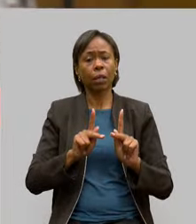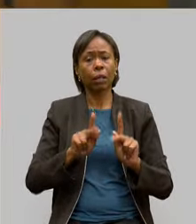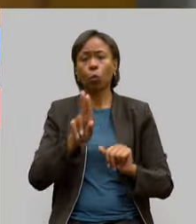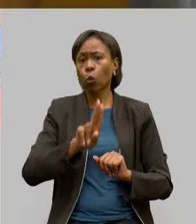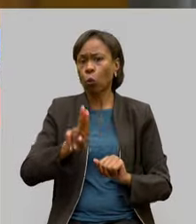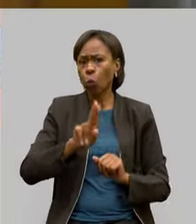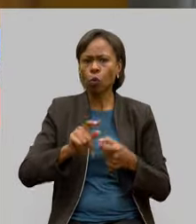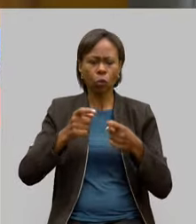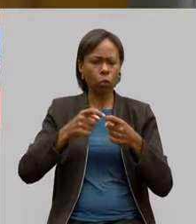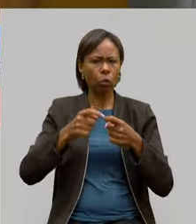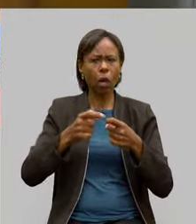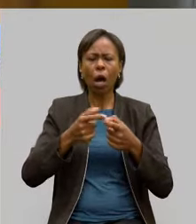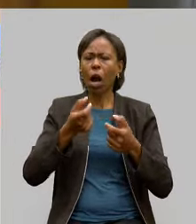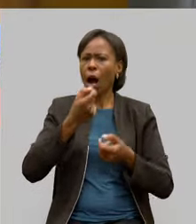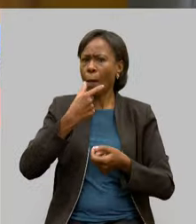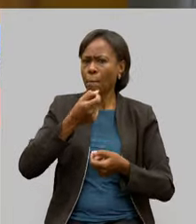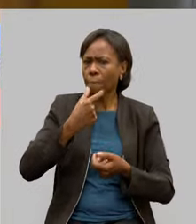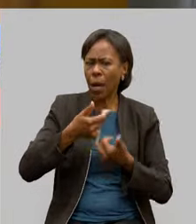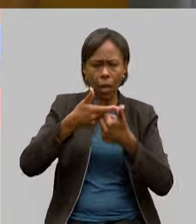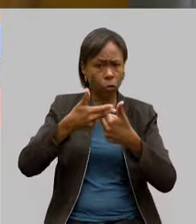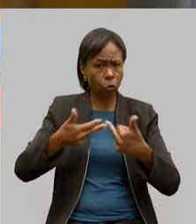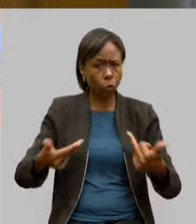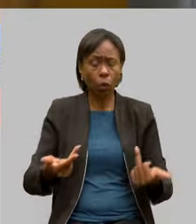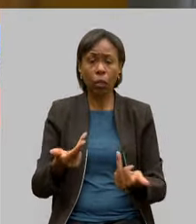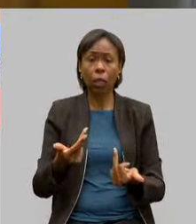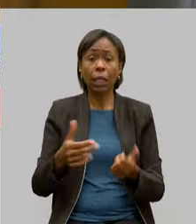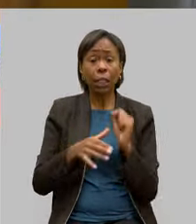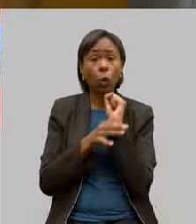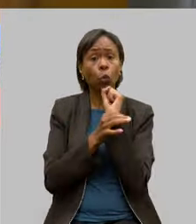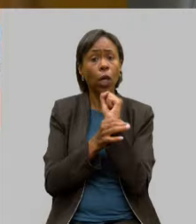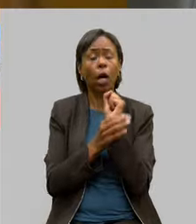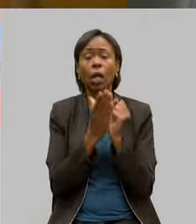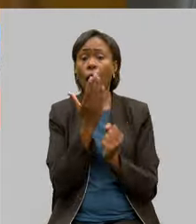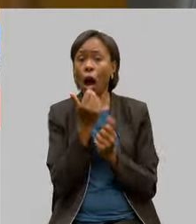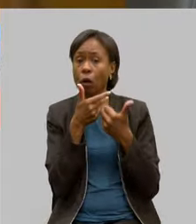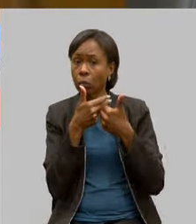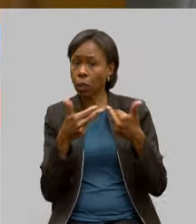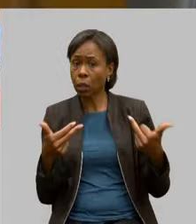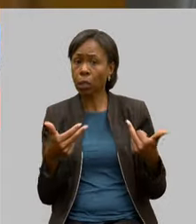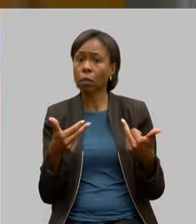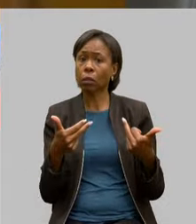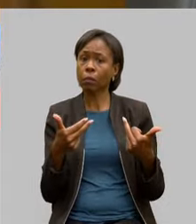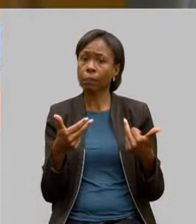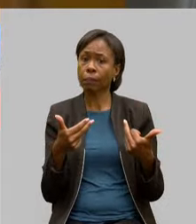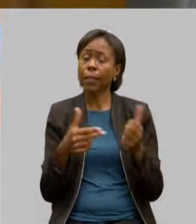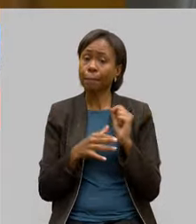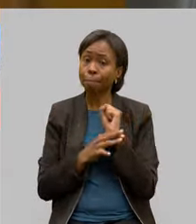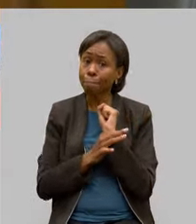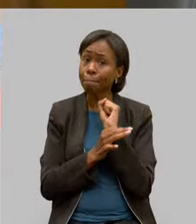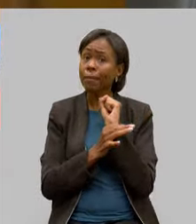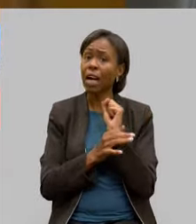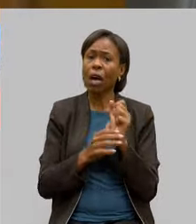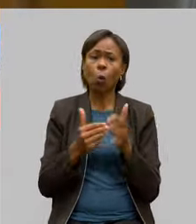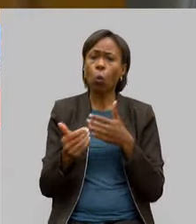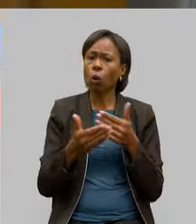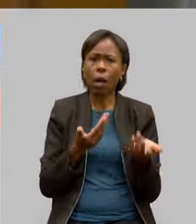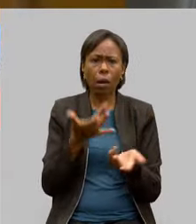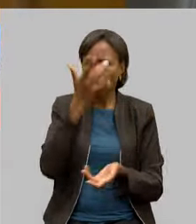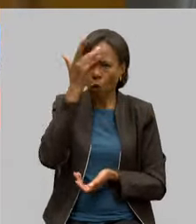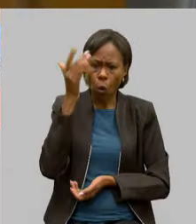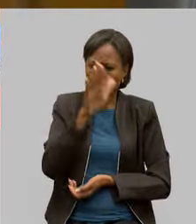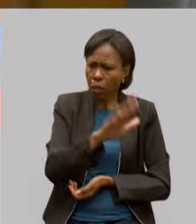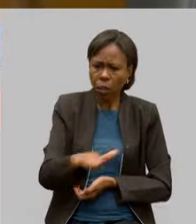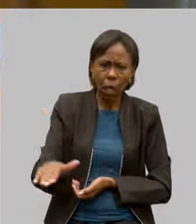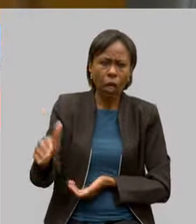dos medicamentos na utilização da alimentação eh garantir que eh crianças pessoas